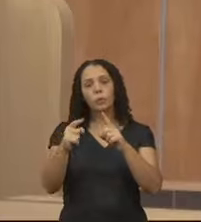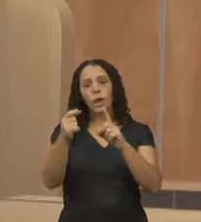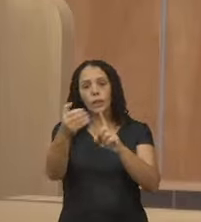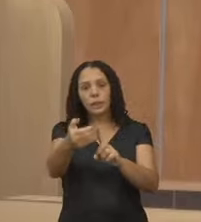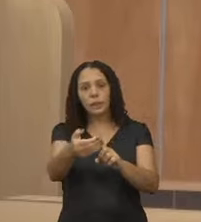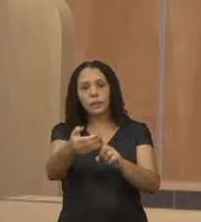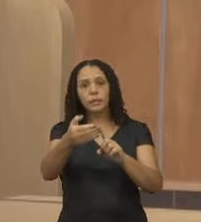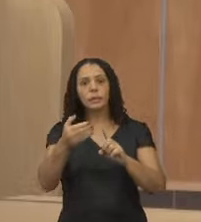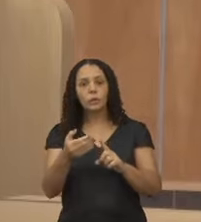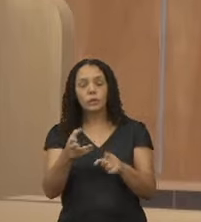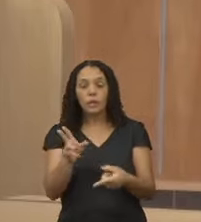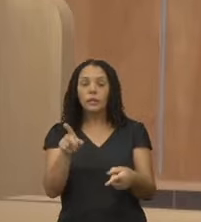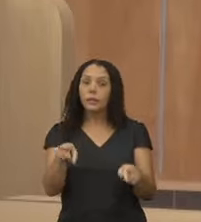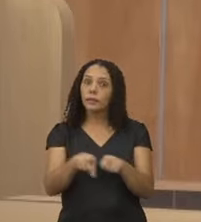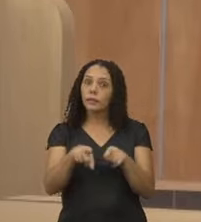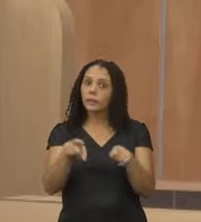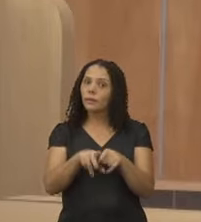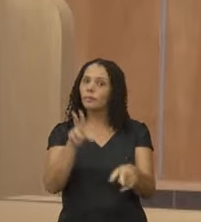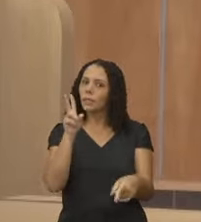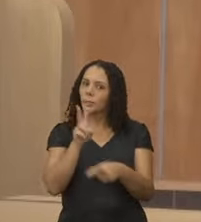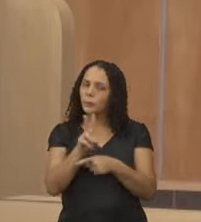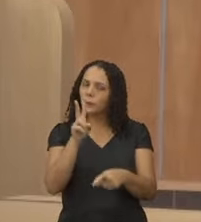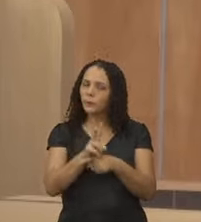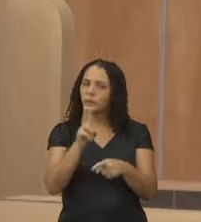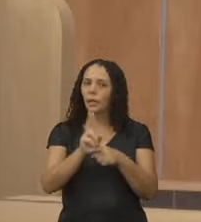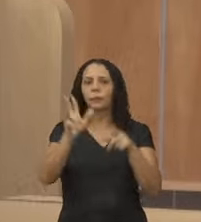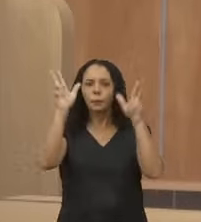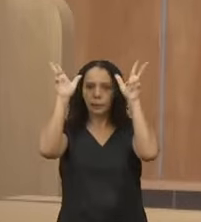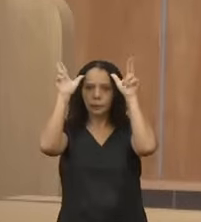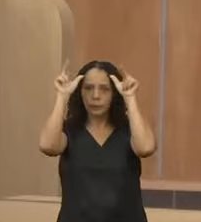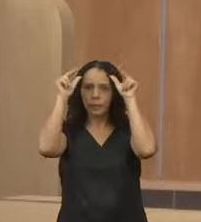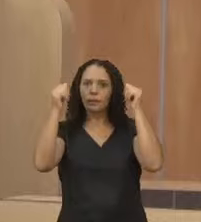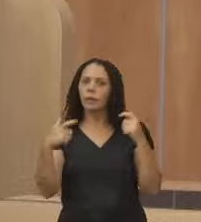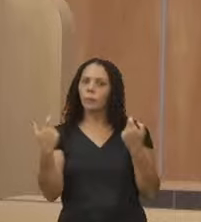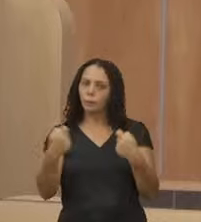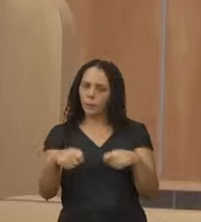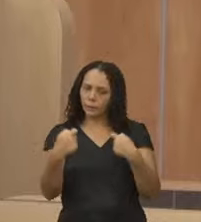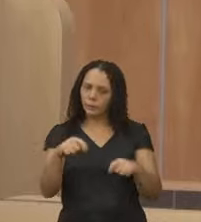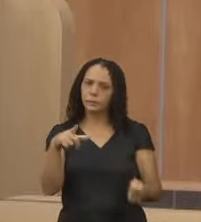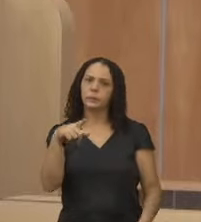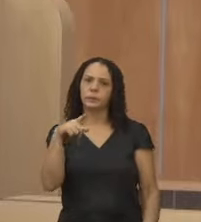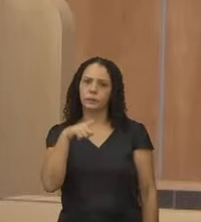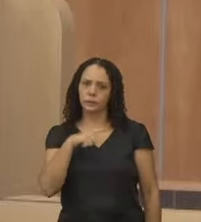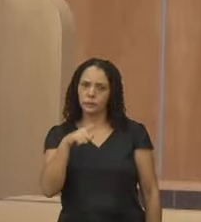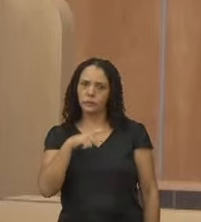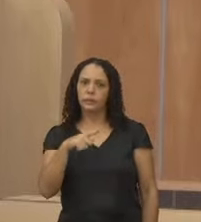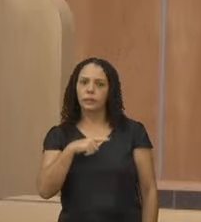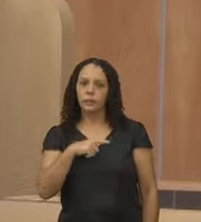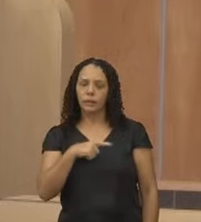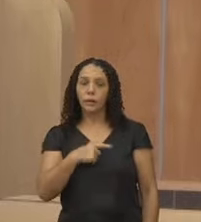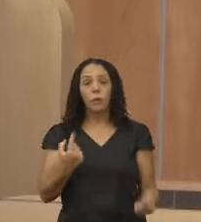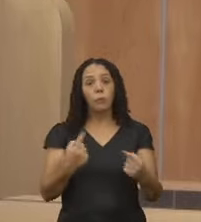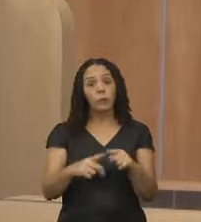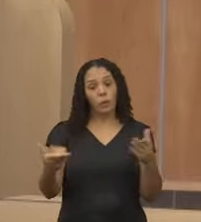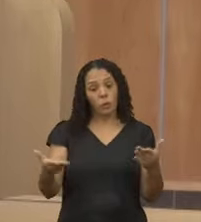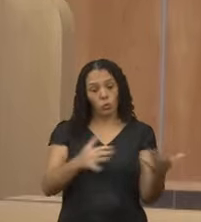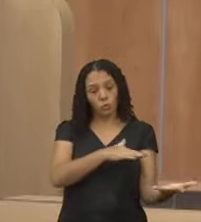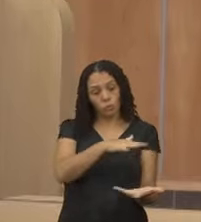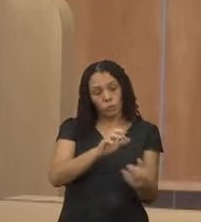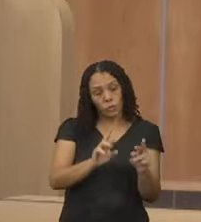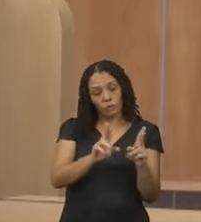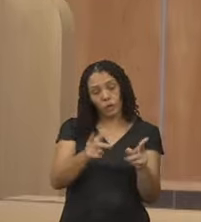aos animais. Não dá. Hoje é um outro mundo. Hoje nós temos outras profissões,